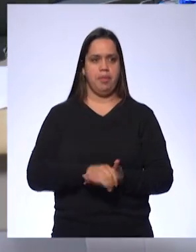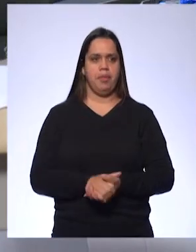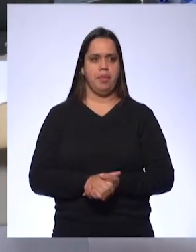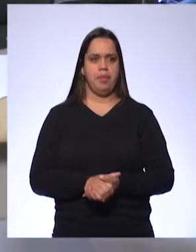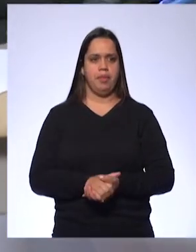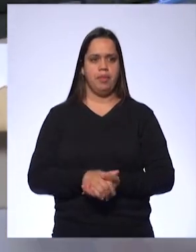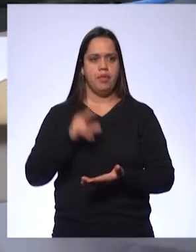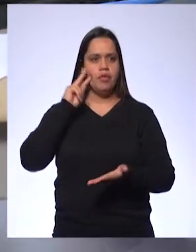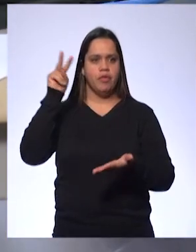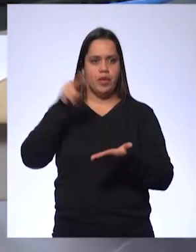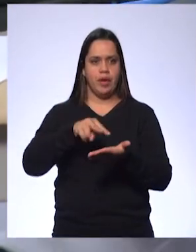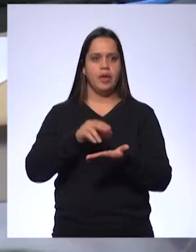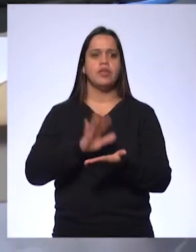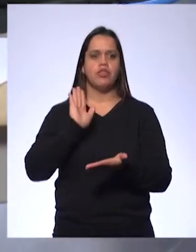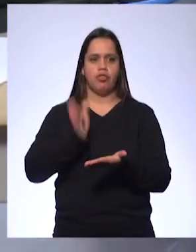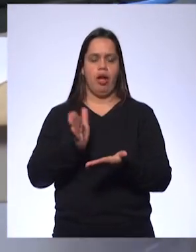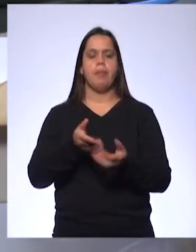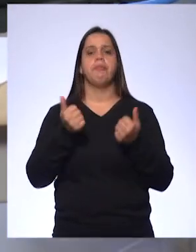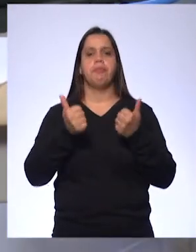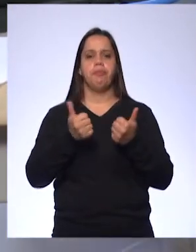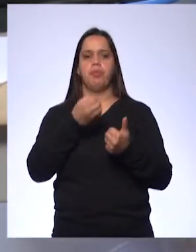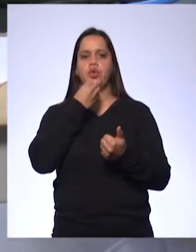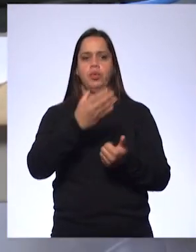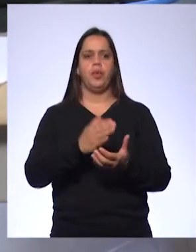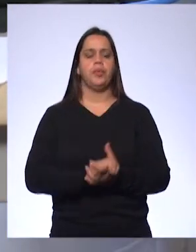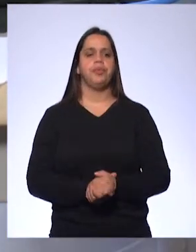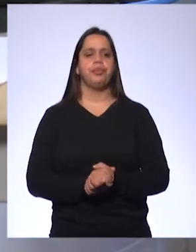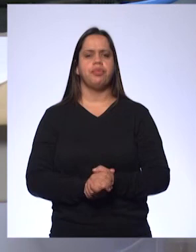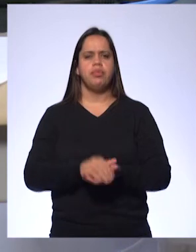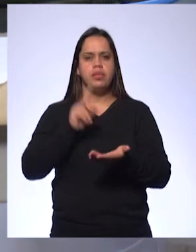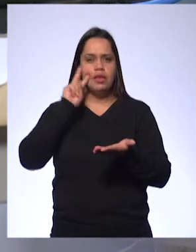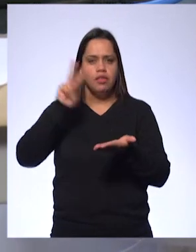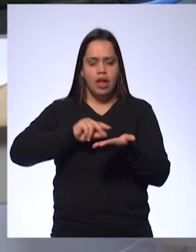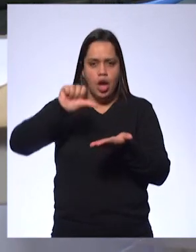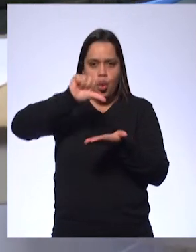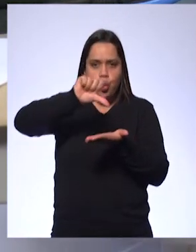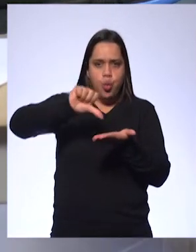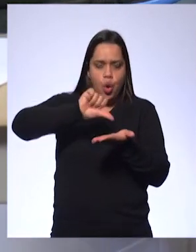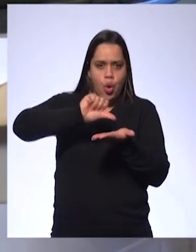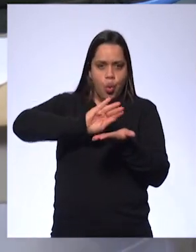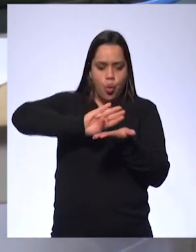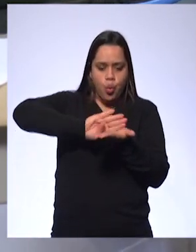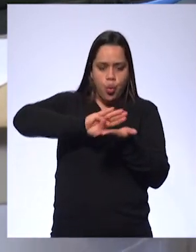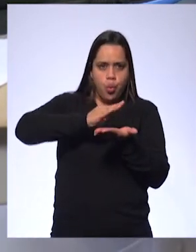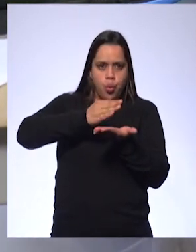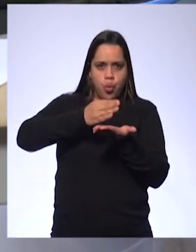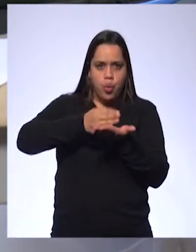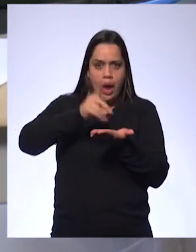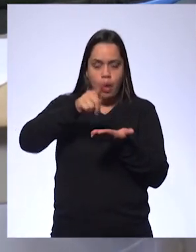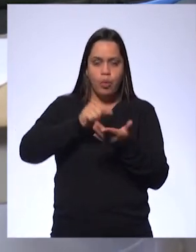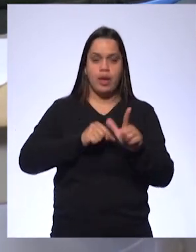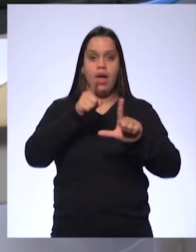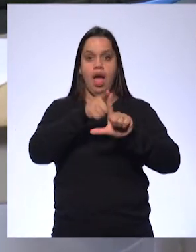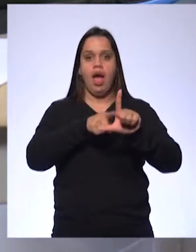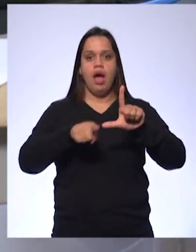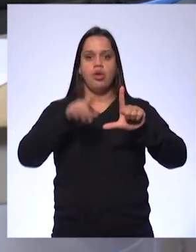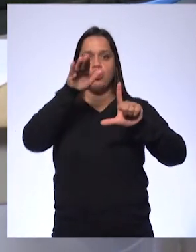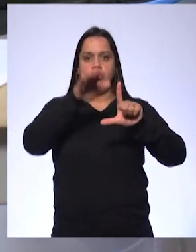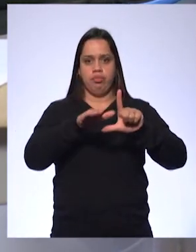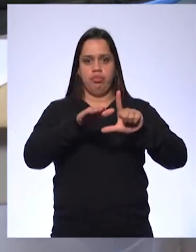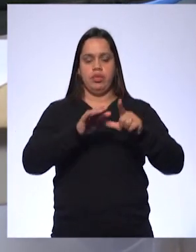Dá para pegar? Isso, é isso aí. Fica uma montanha, tá vendo? Isso aí chama ângulo de repouso, isso é importante, porque